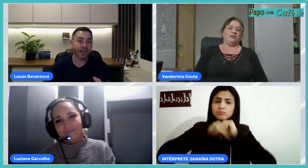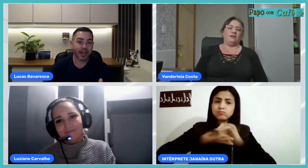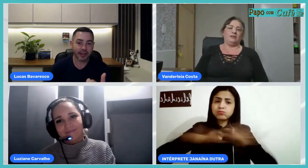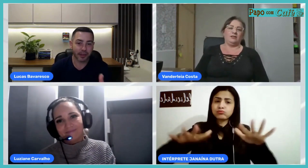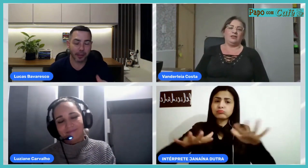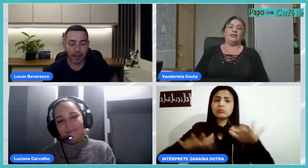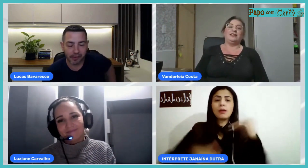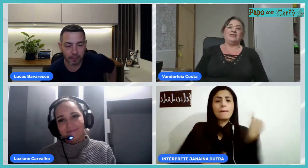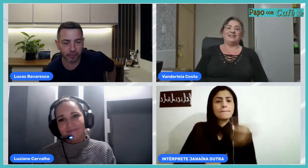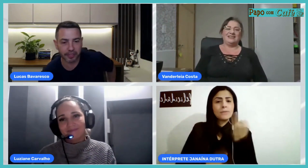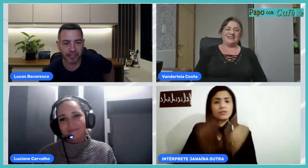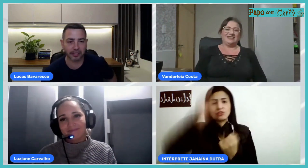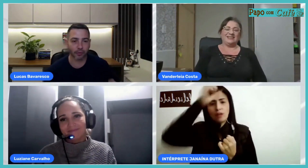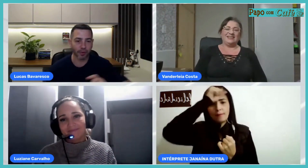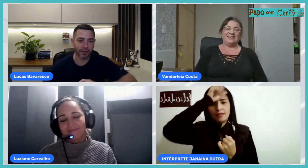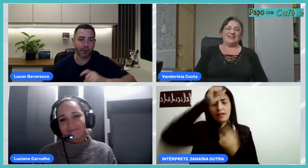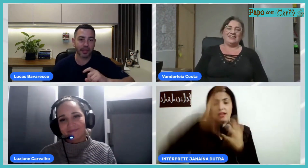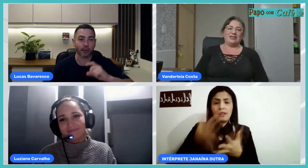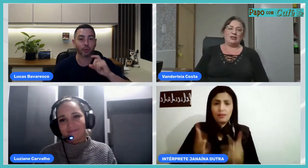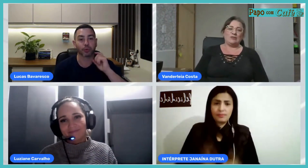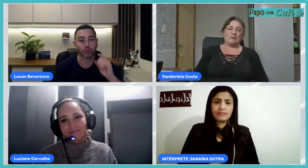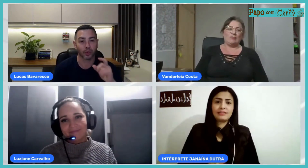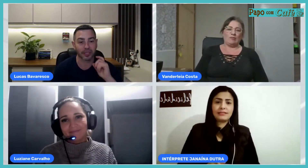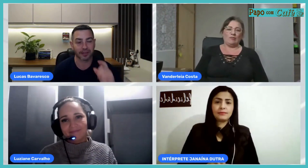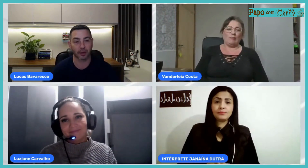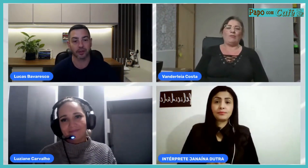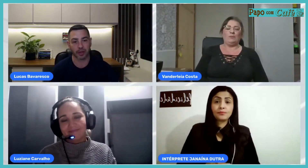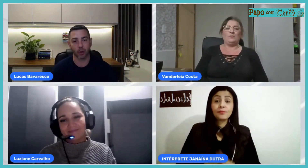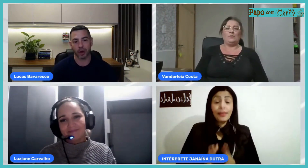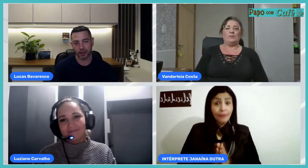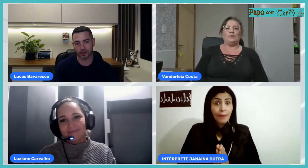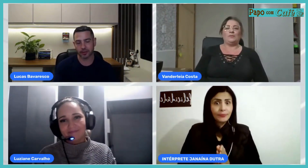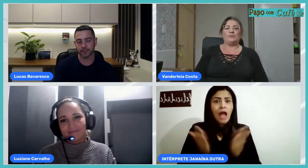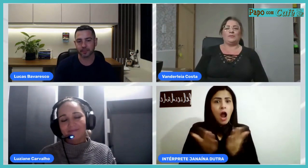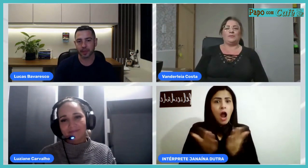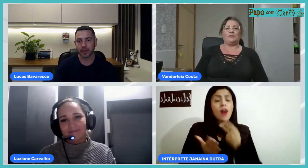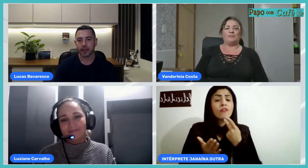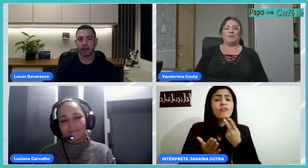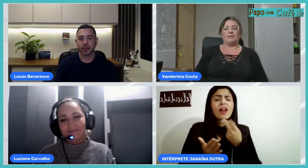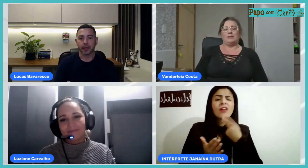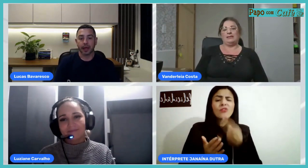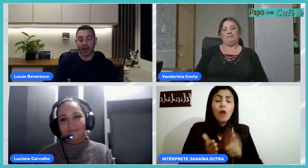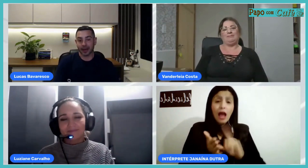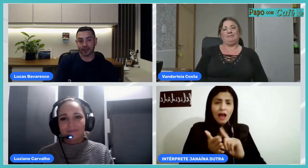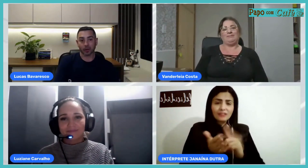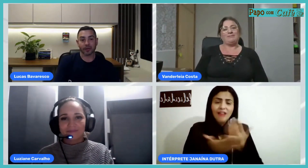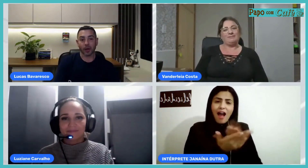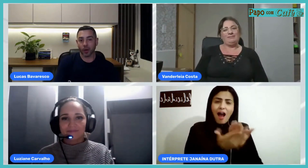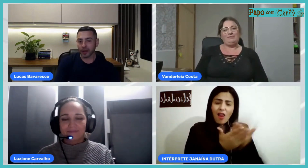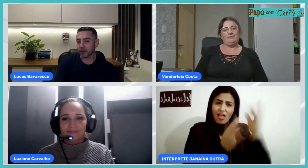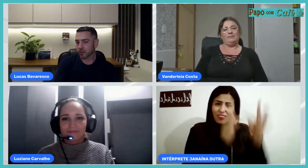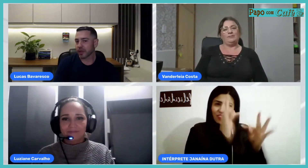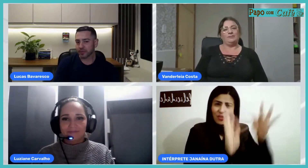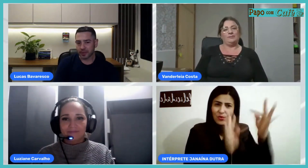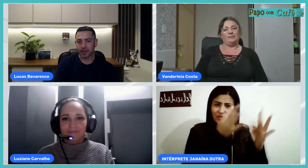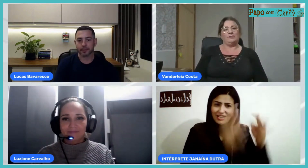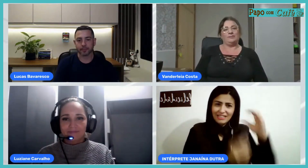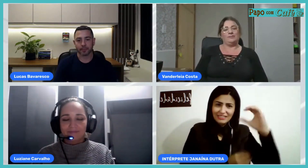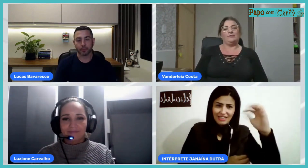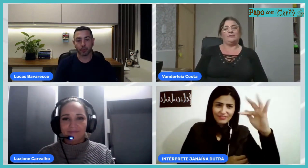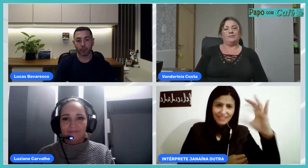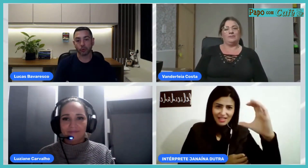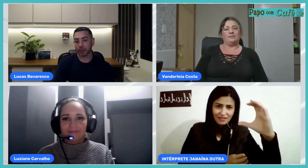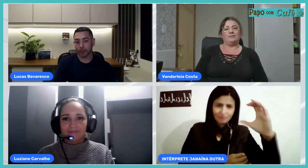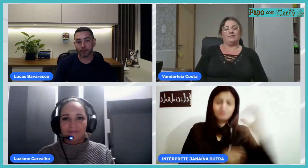E o Vanderlei, antes de dar a palavra para vocês, eu vou fazer um link com o que tu trouxe das aulas teóricas. Vamos lá. As aulas teóricas no